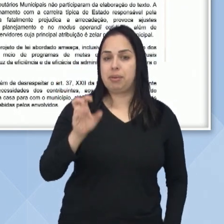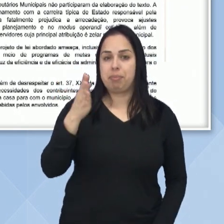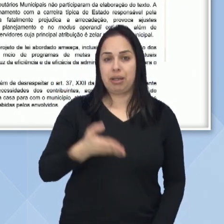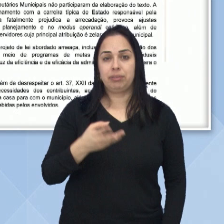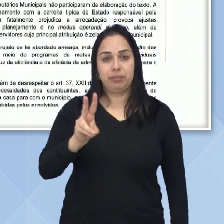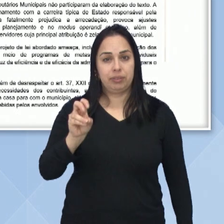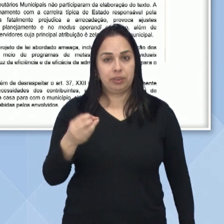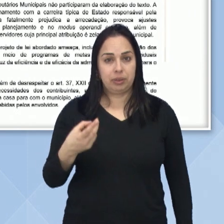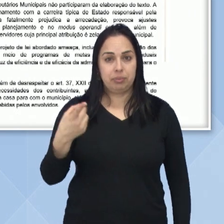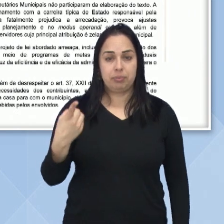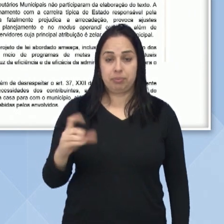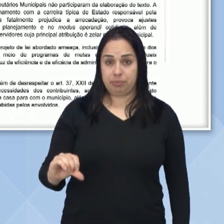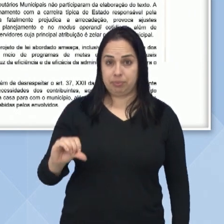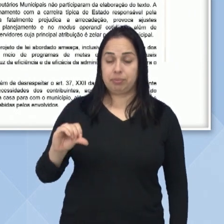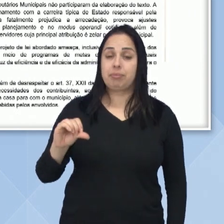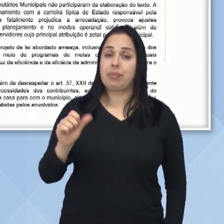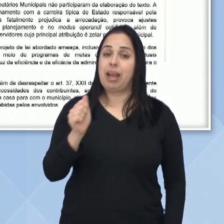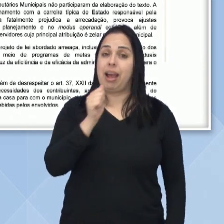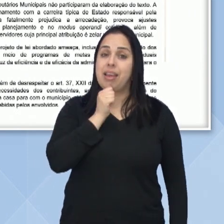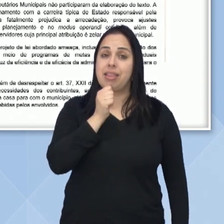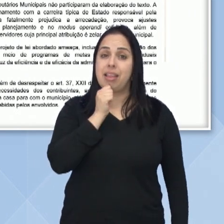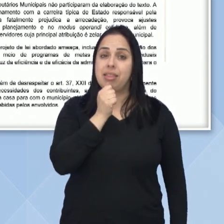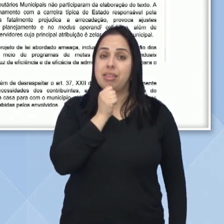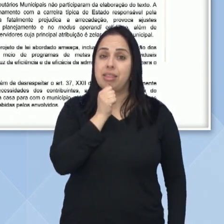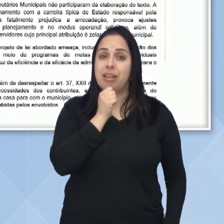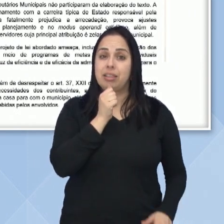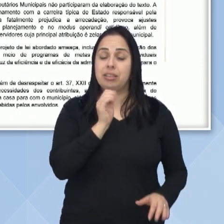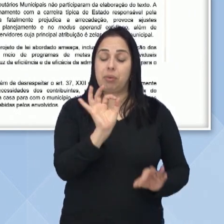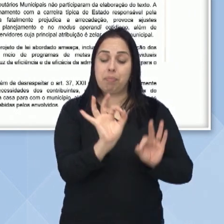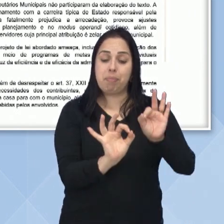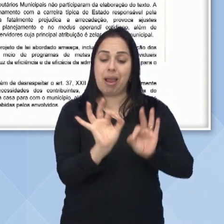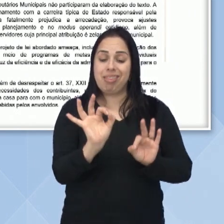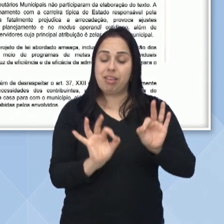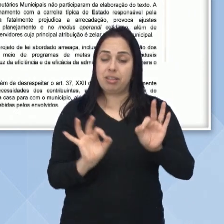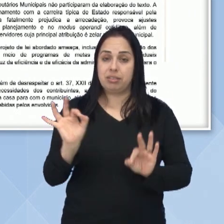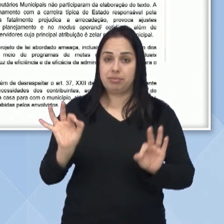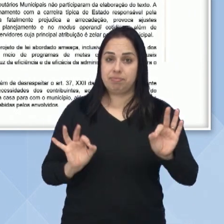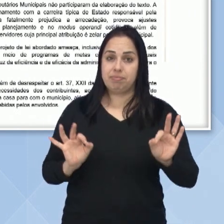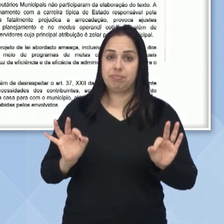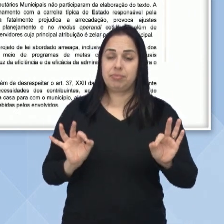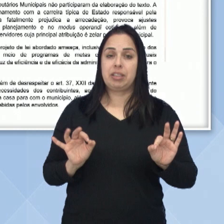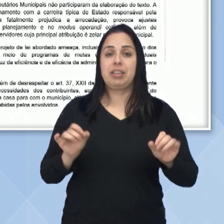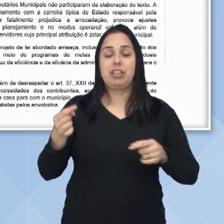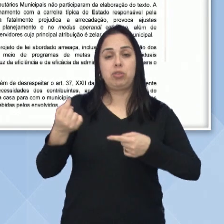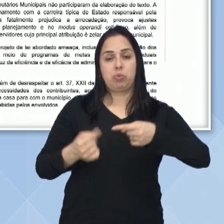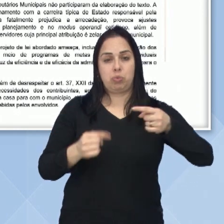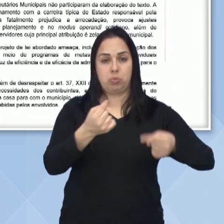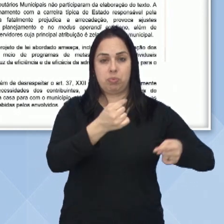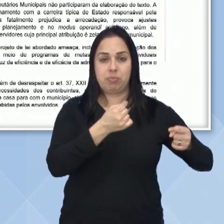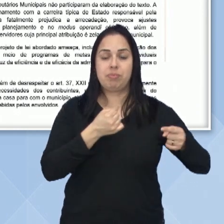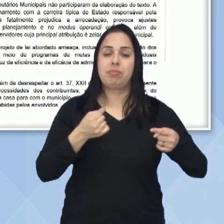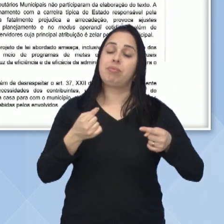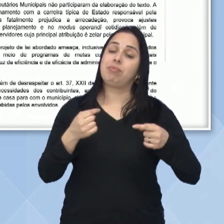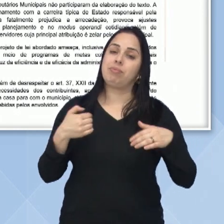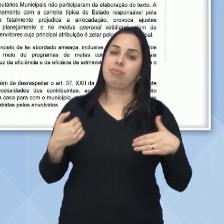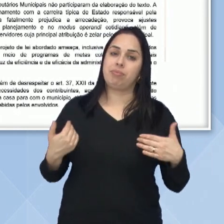45/2019 ainda está em elaboração e discussão,